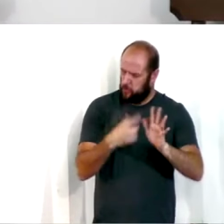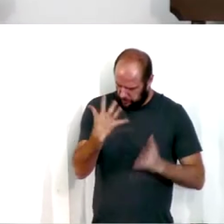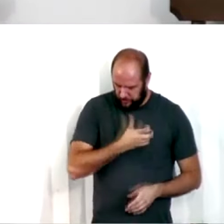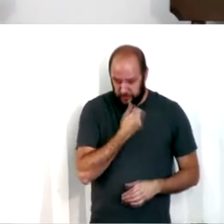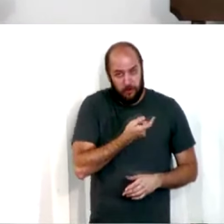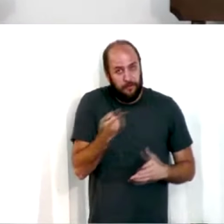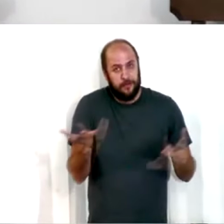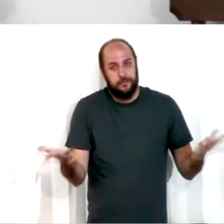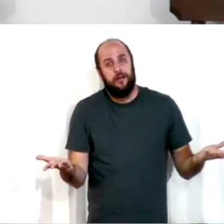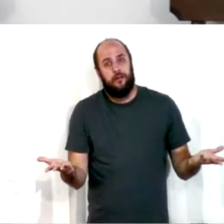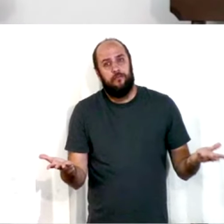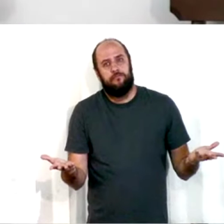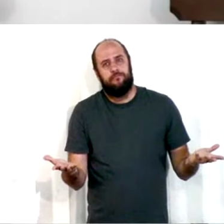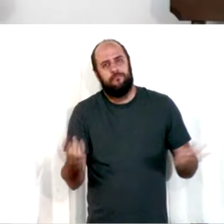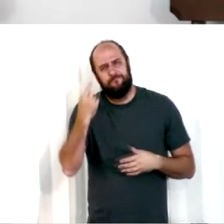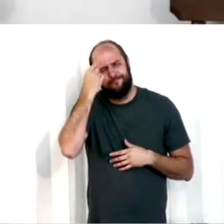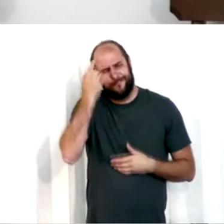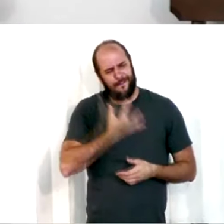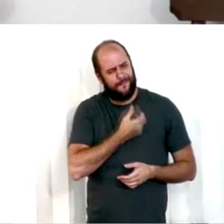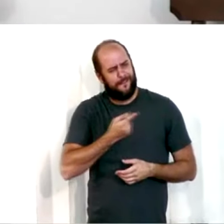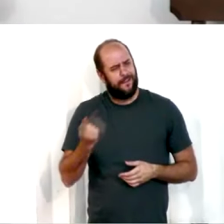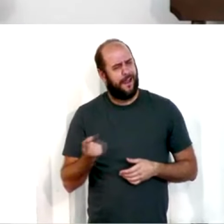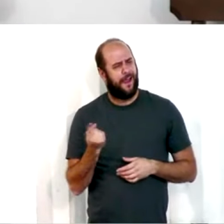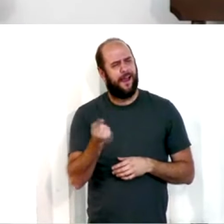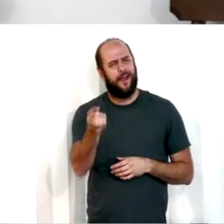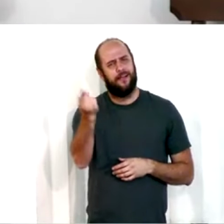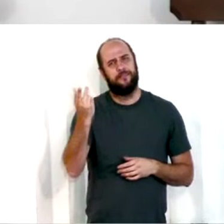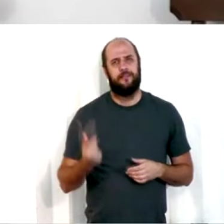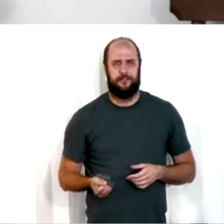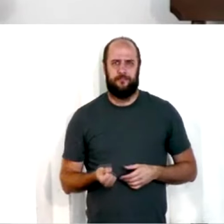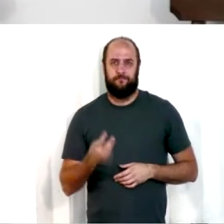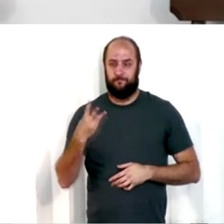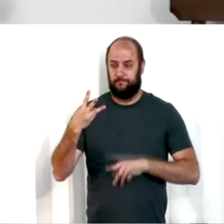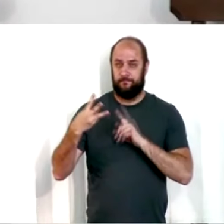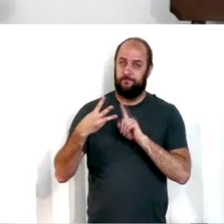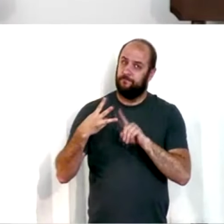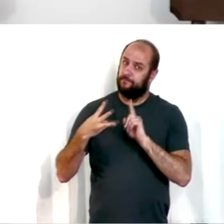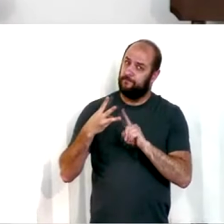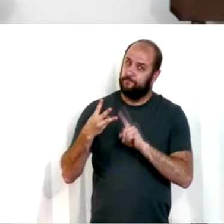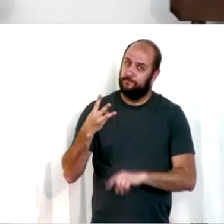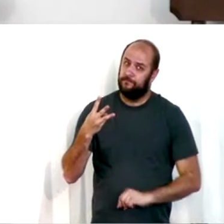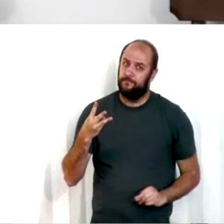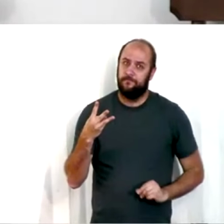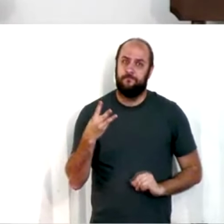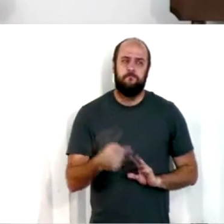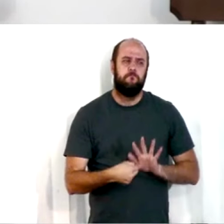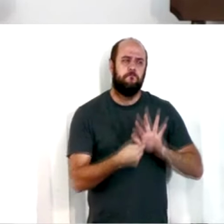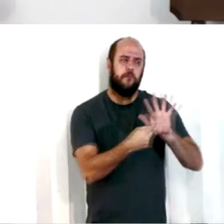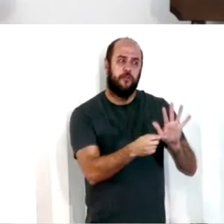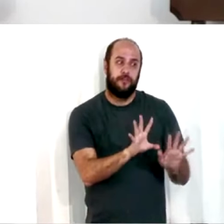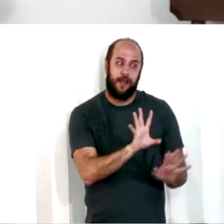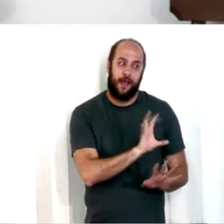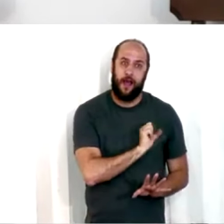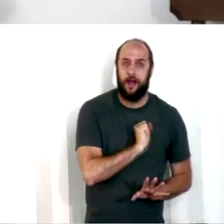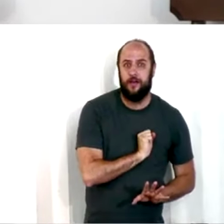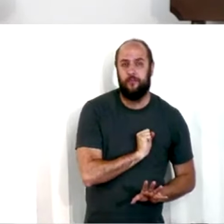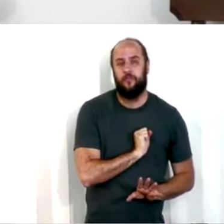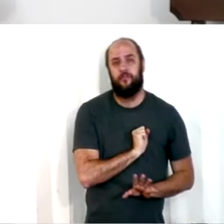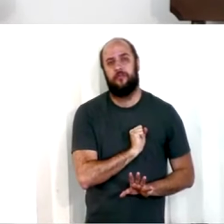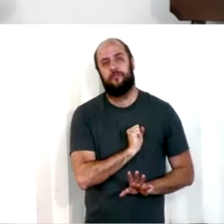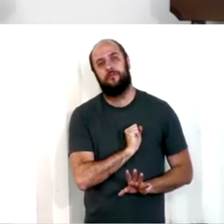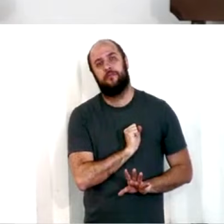dessa pessoa para sempre? O terceiro modo que ele demonstra amor pelos colossenses